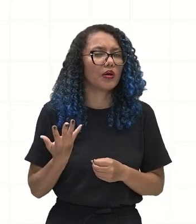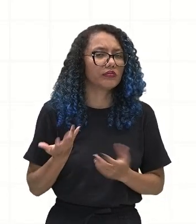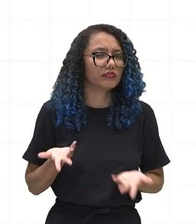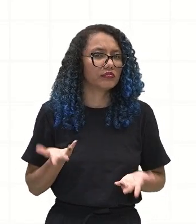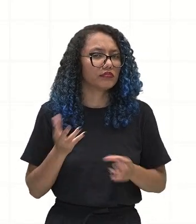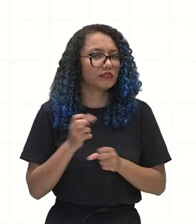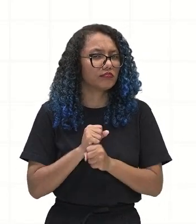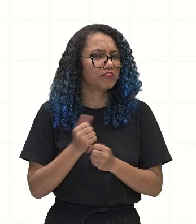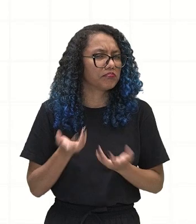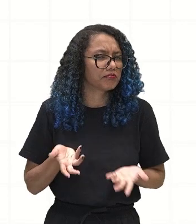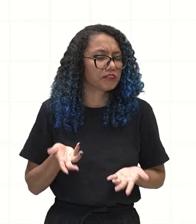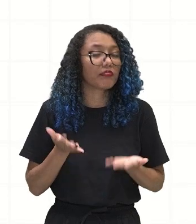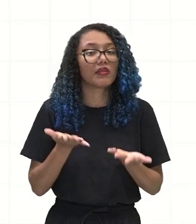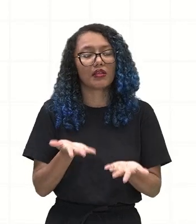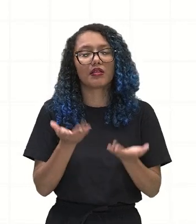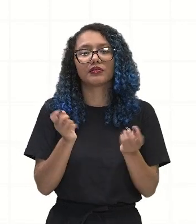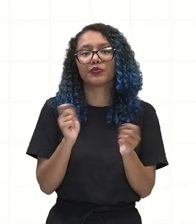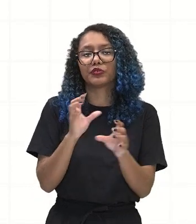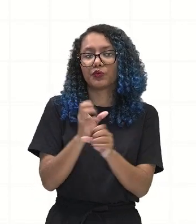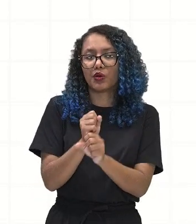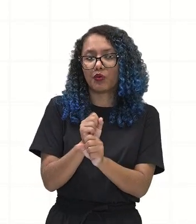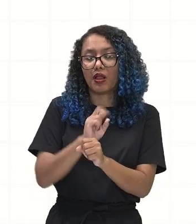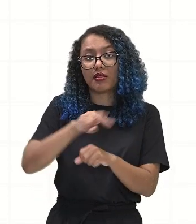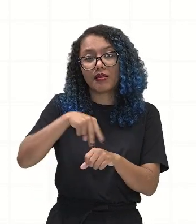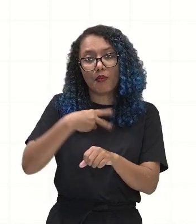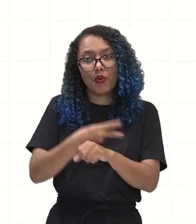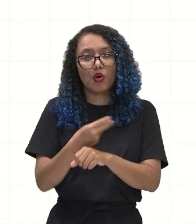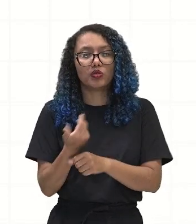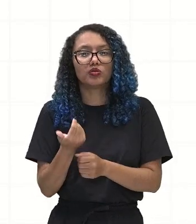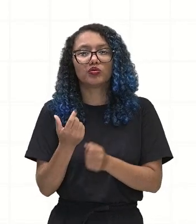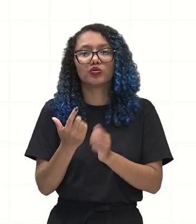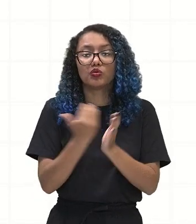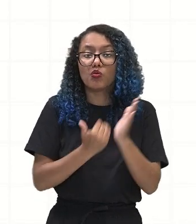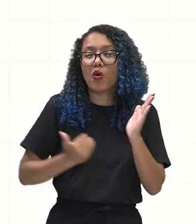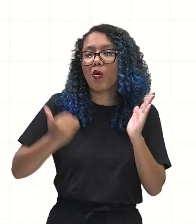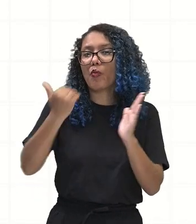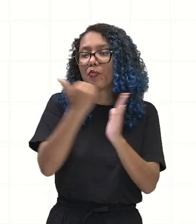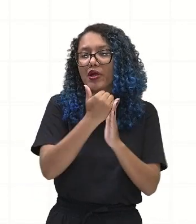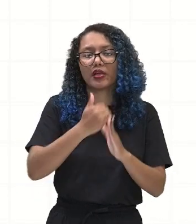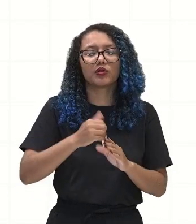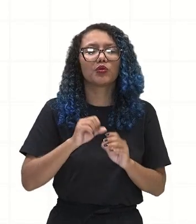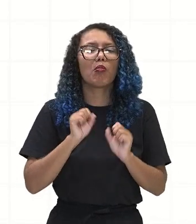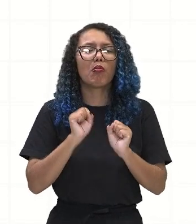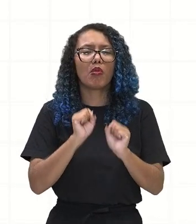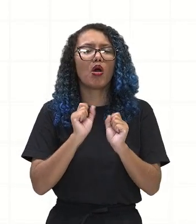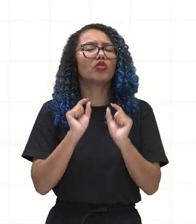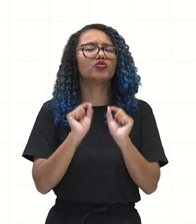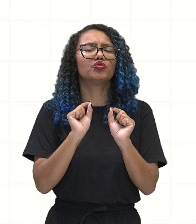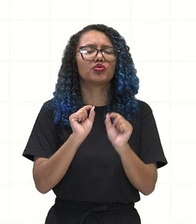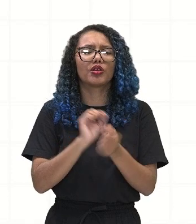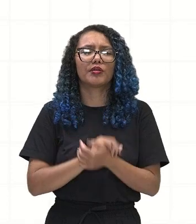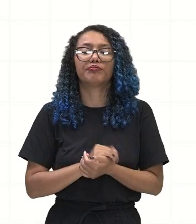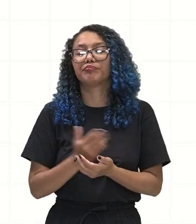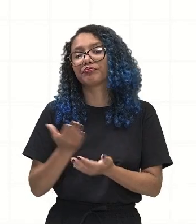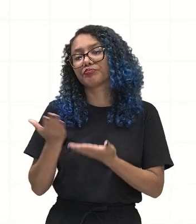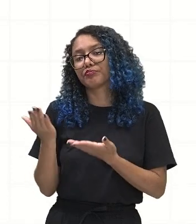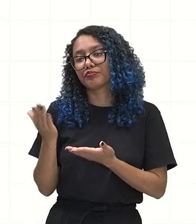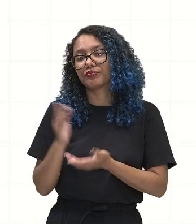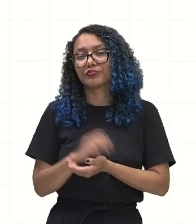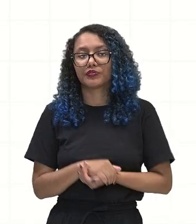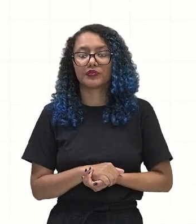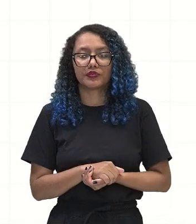Para calcular o novo salário após o aumento, você pode usar, né? Isso aqui é uma sugestão,